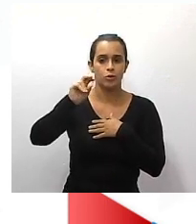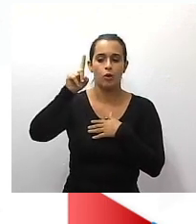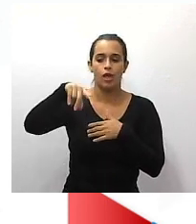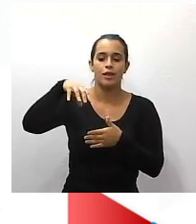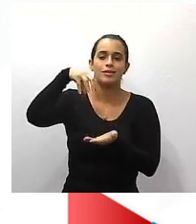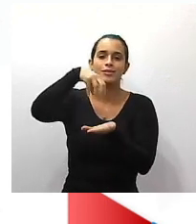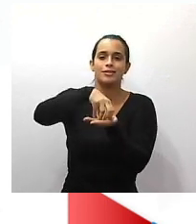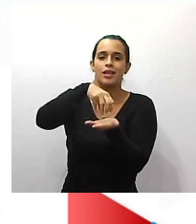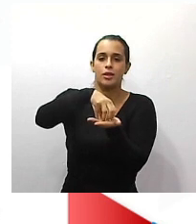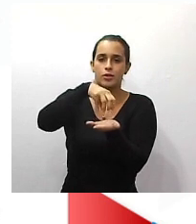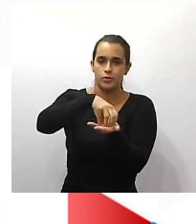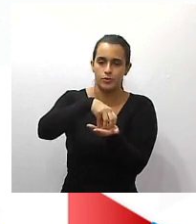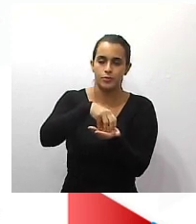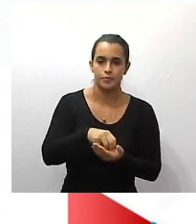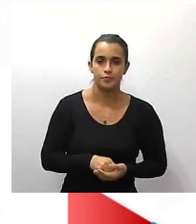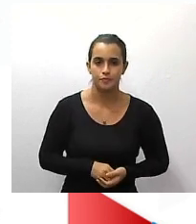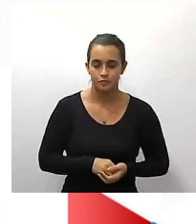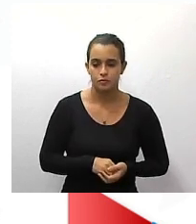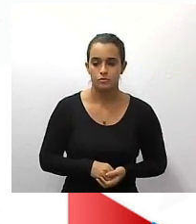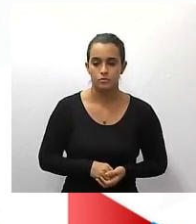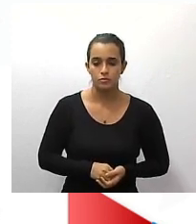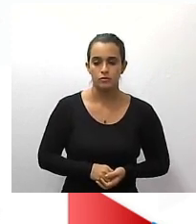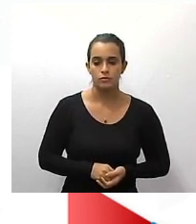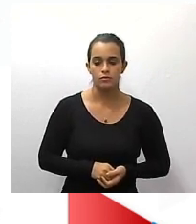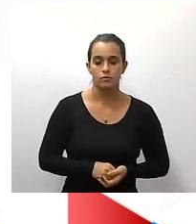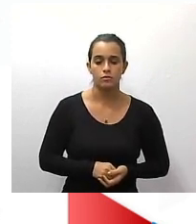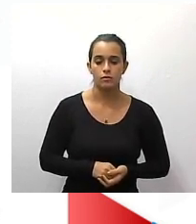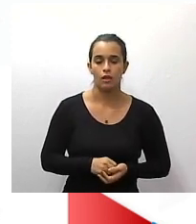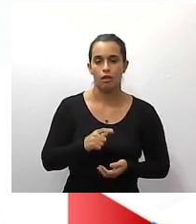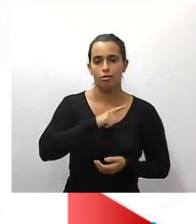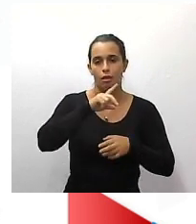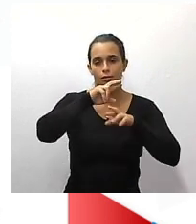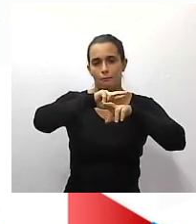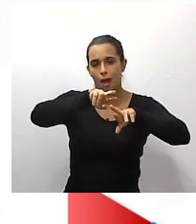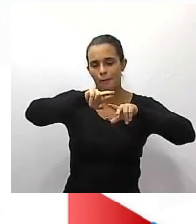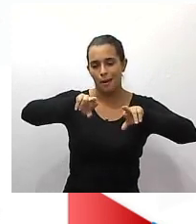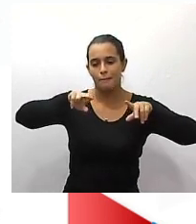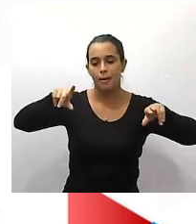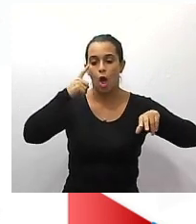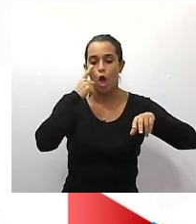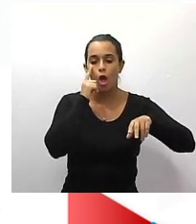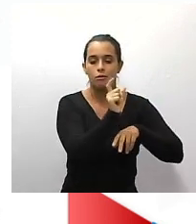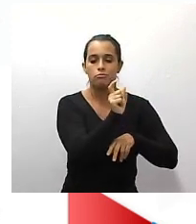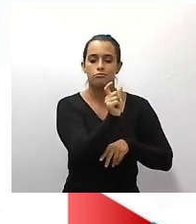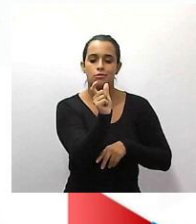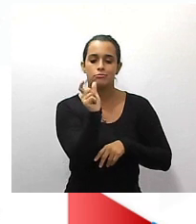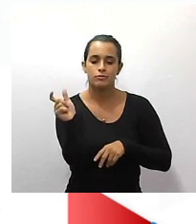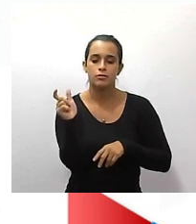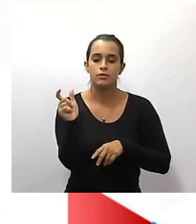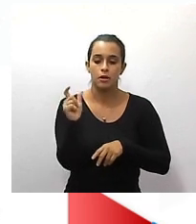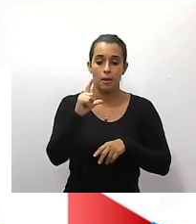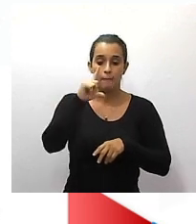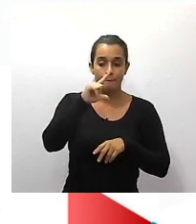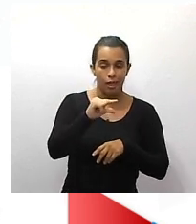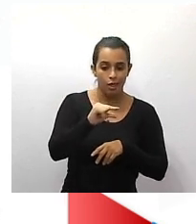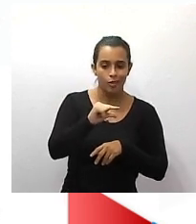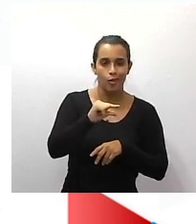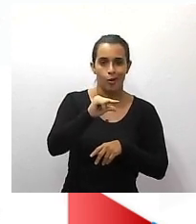retangular. Então, se eu tenho vários prismas de bases diferentes com a mesma altura, desde que